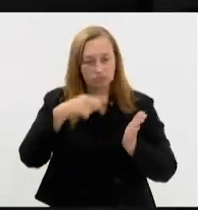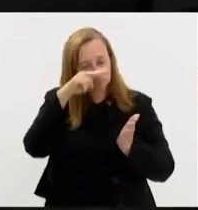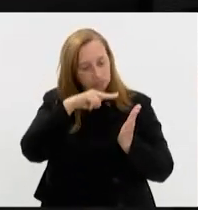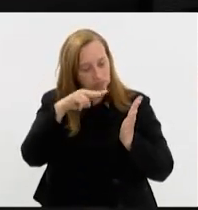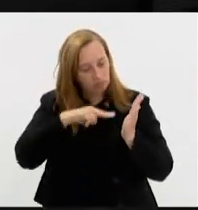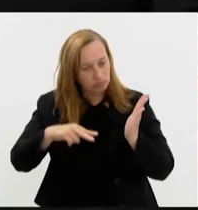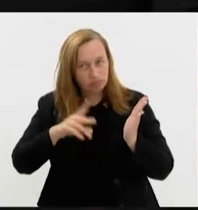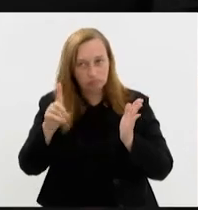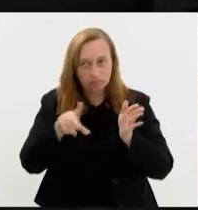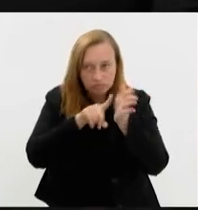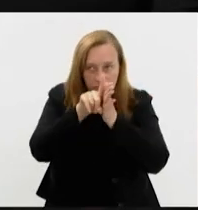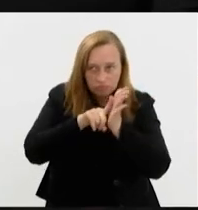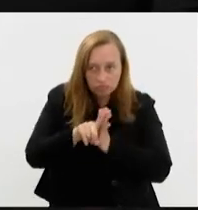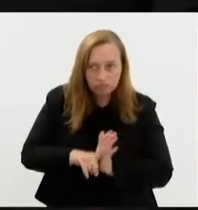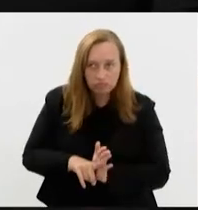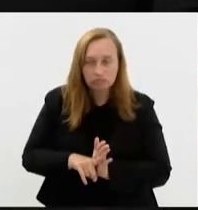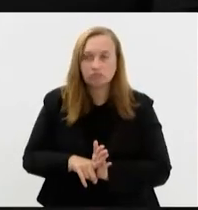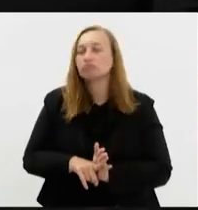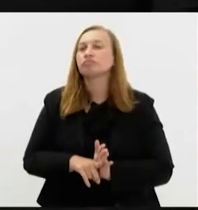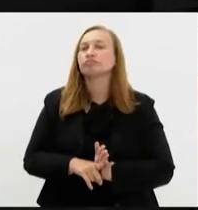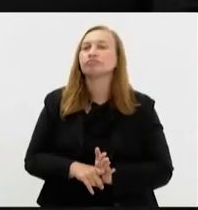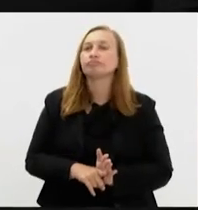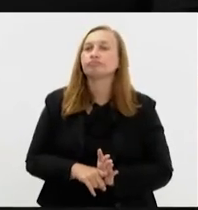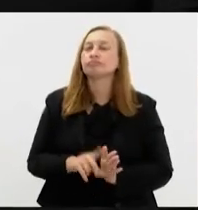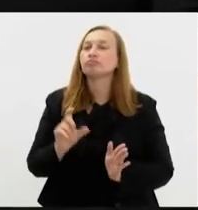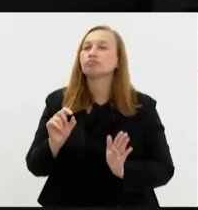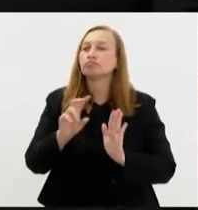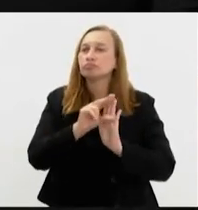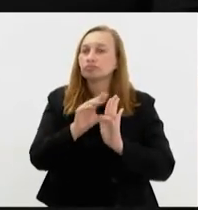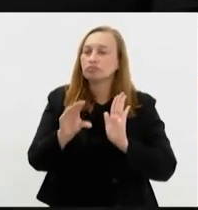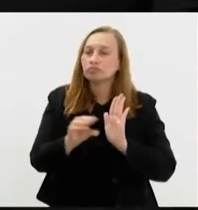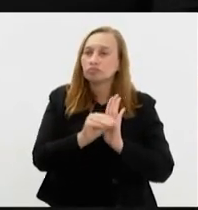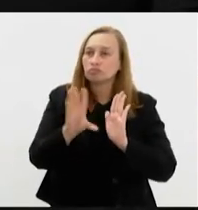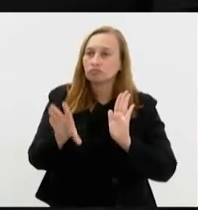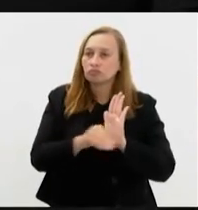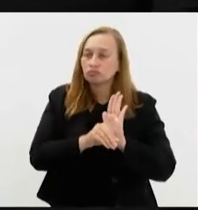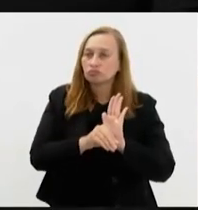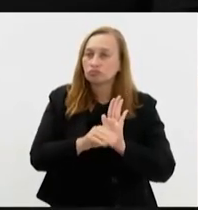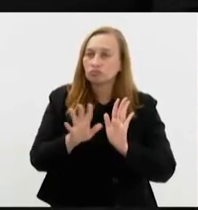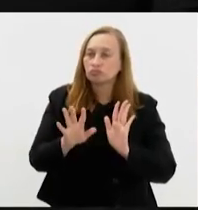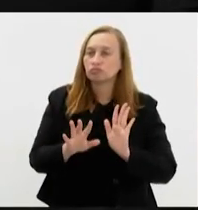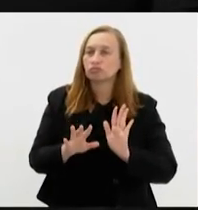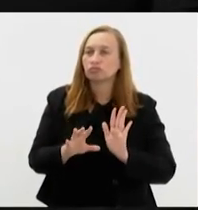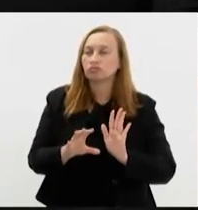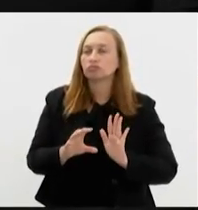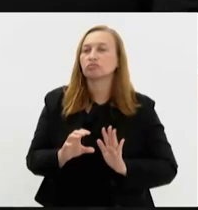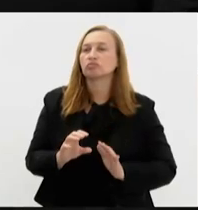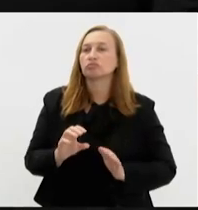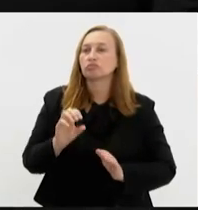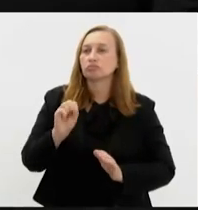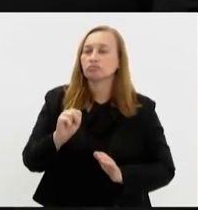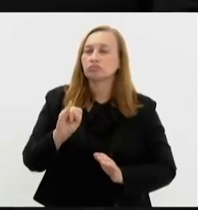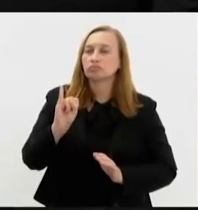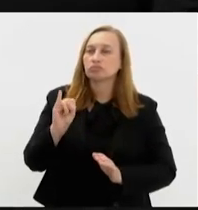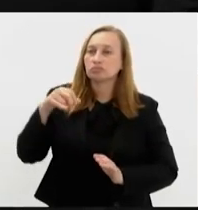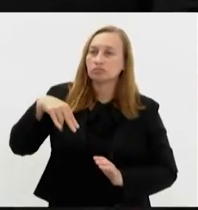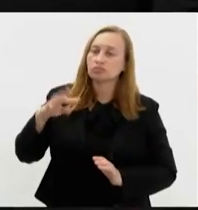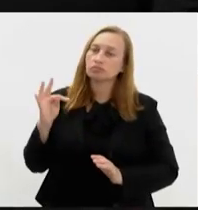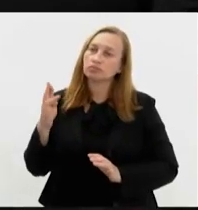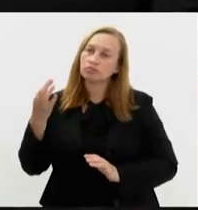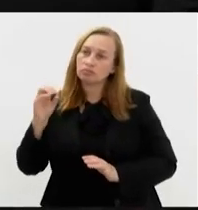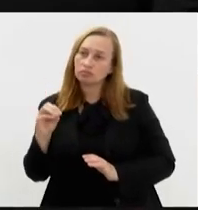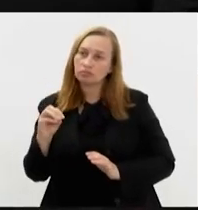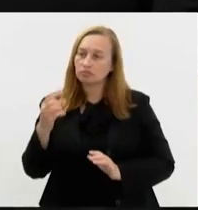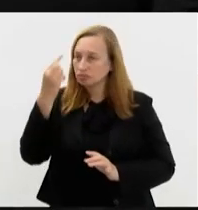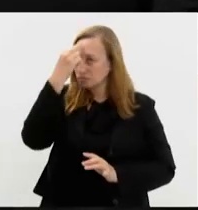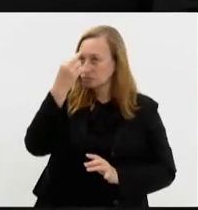pesquisa o inciso seguinte diz o que que é conteúdo sintético né Imagem vídeo áudio texto objeto virtual gerado ou